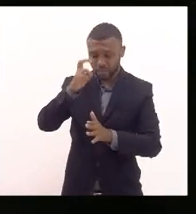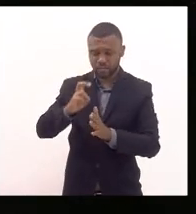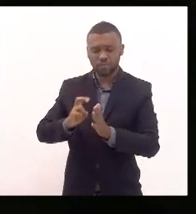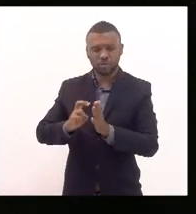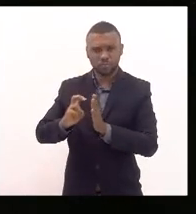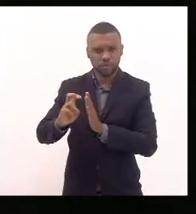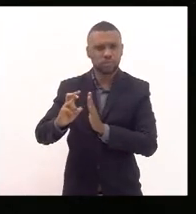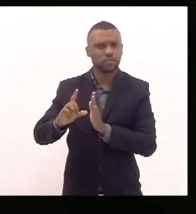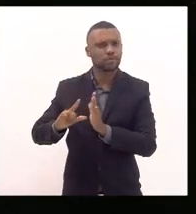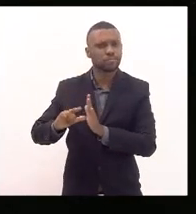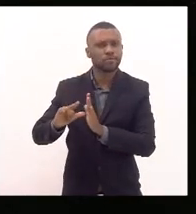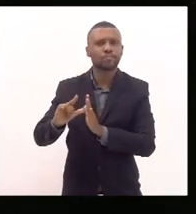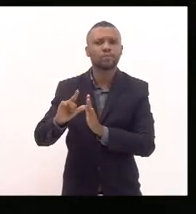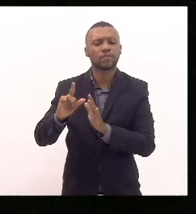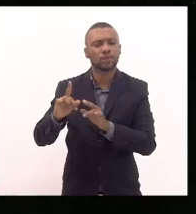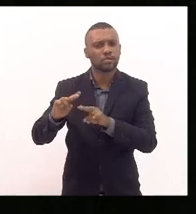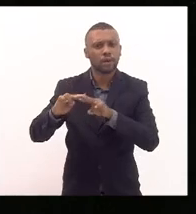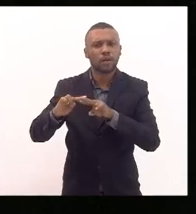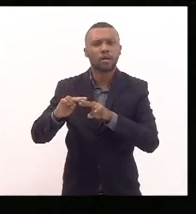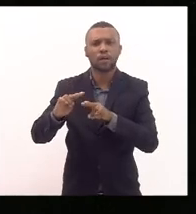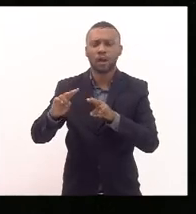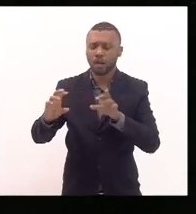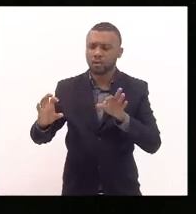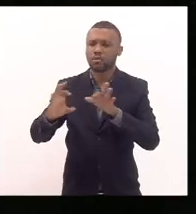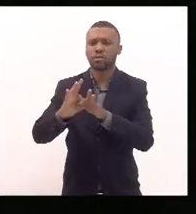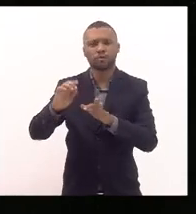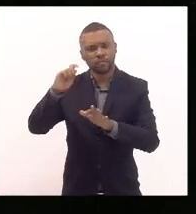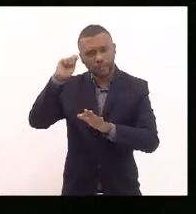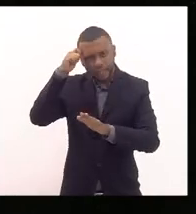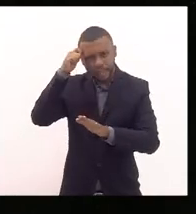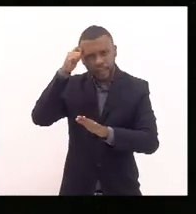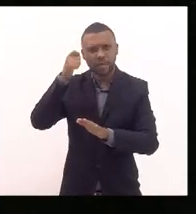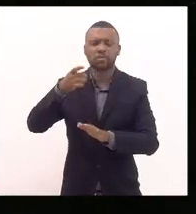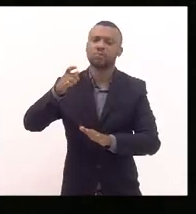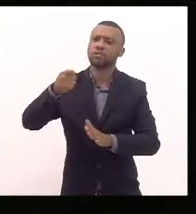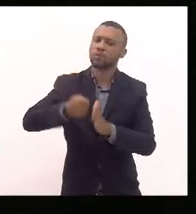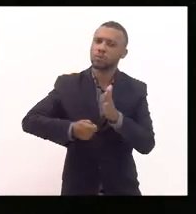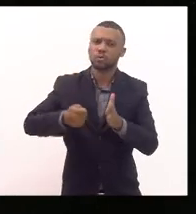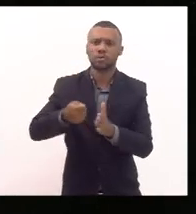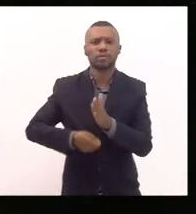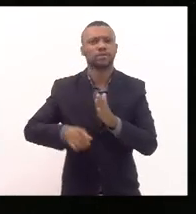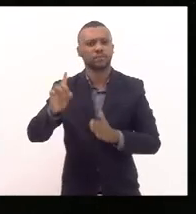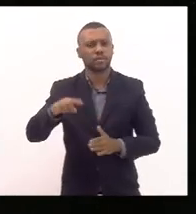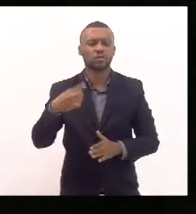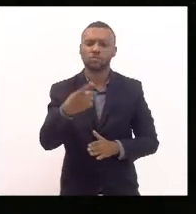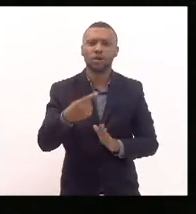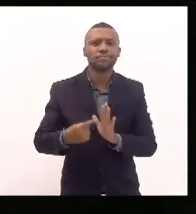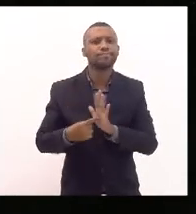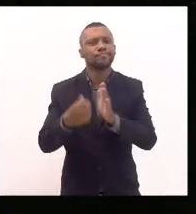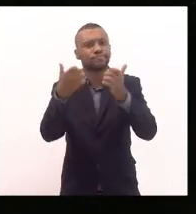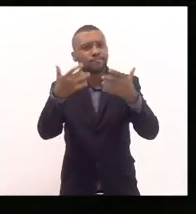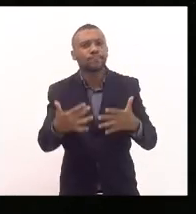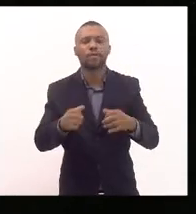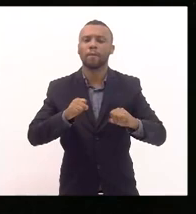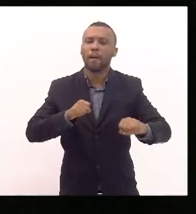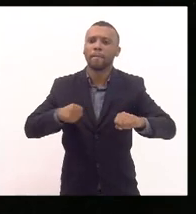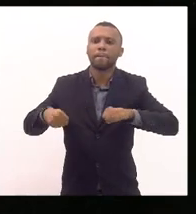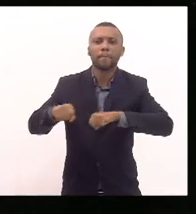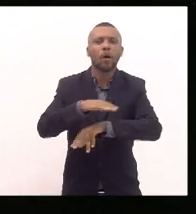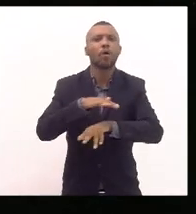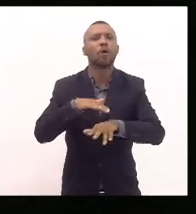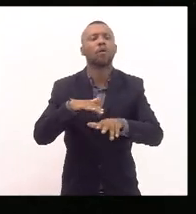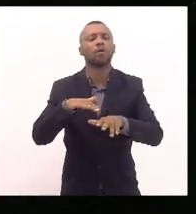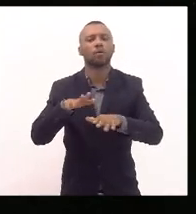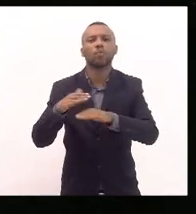chamado pela coalizão Negra por direitos da qual fazemos parte também movimento negro